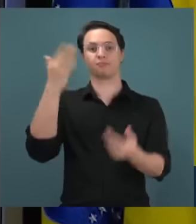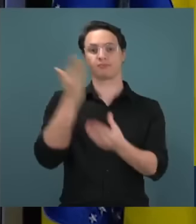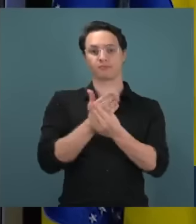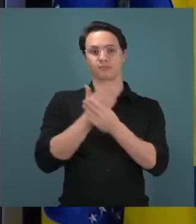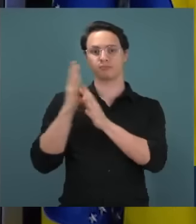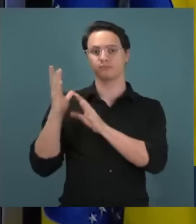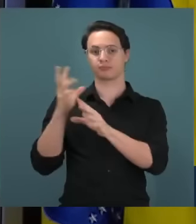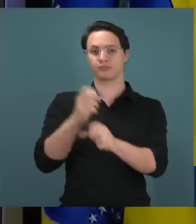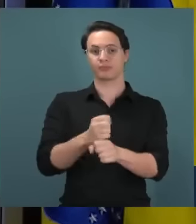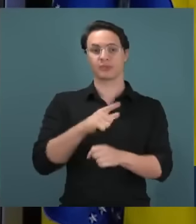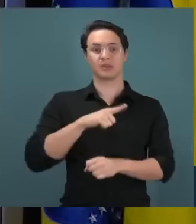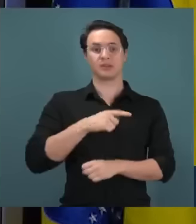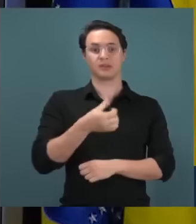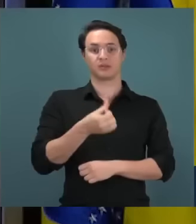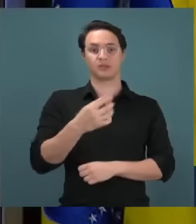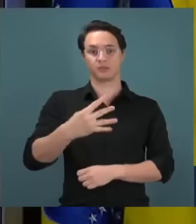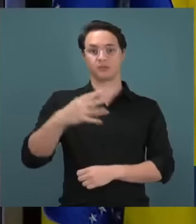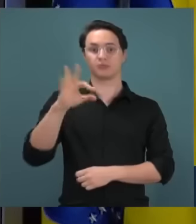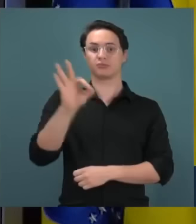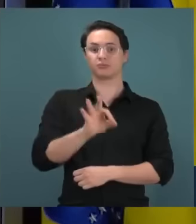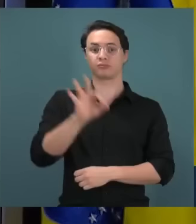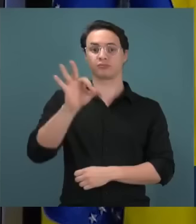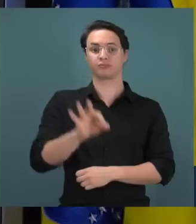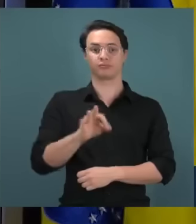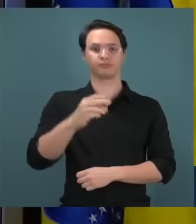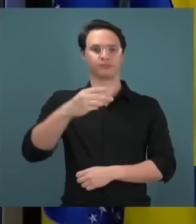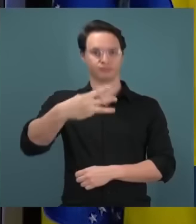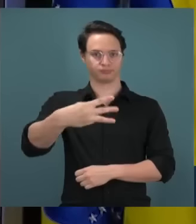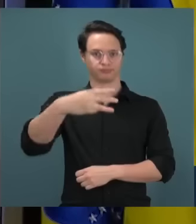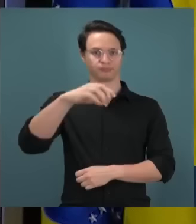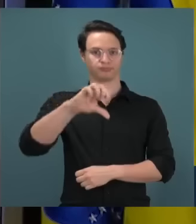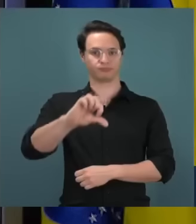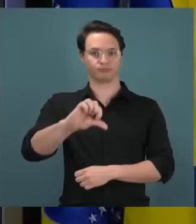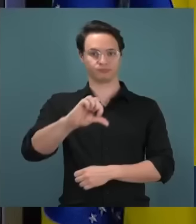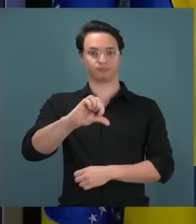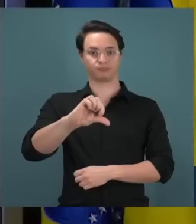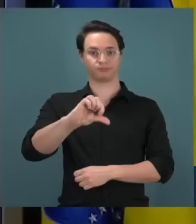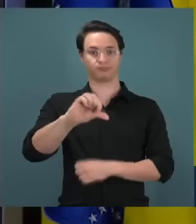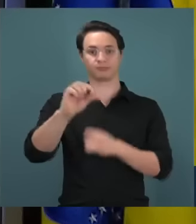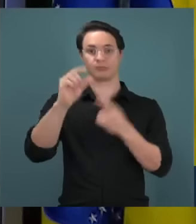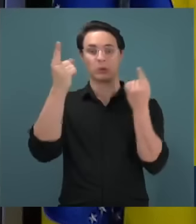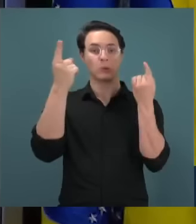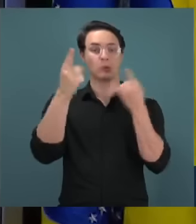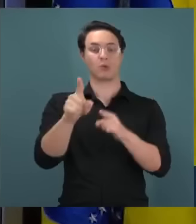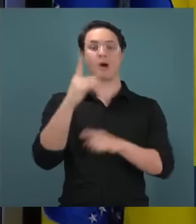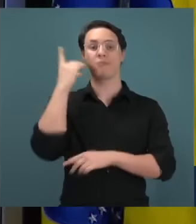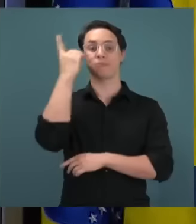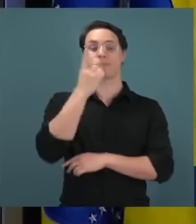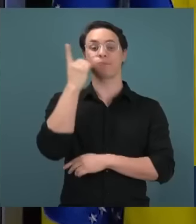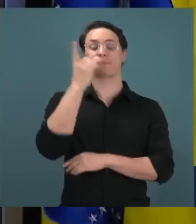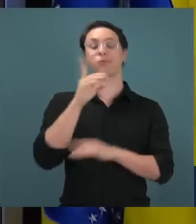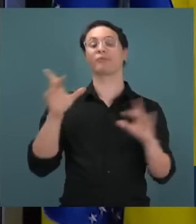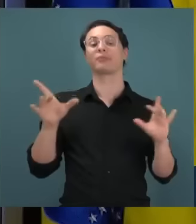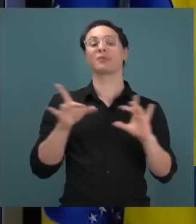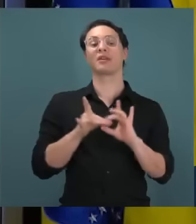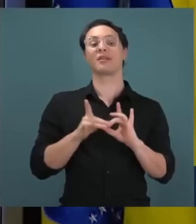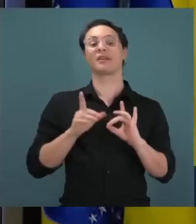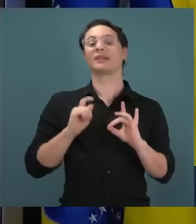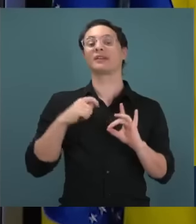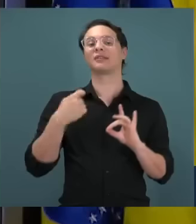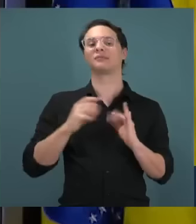total, 64%, ou seja, 39 casos, são contra deputados filiados a quem? Ao